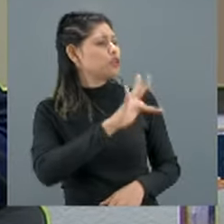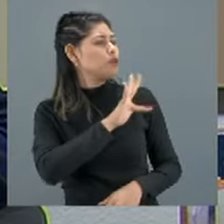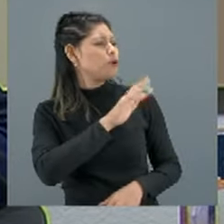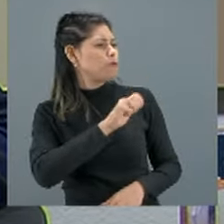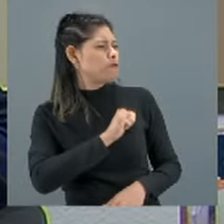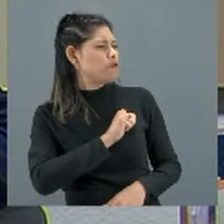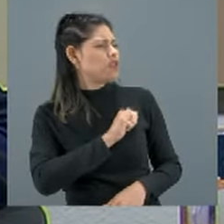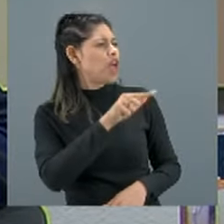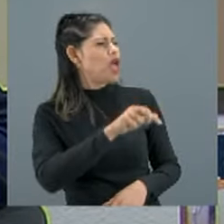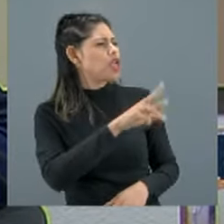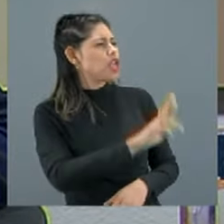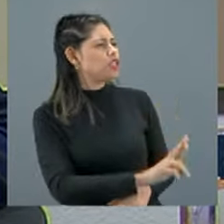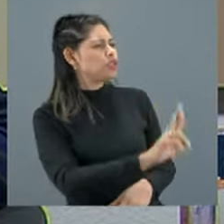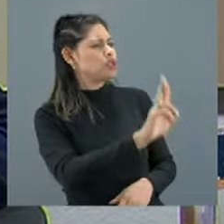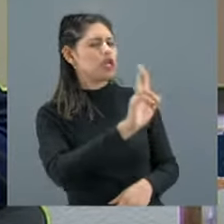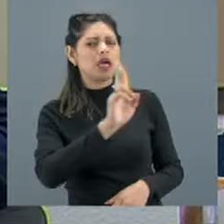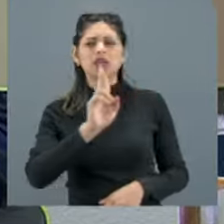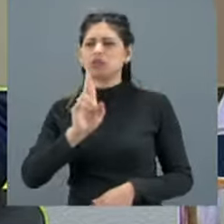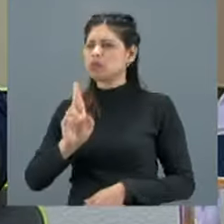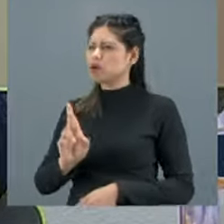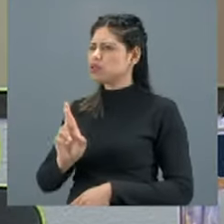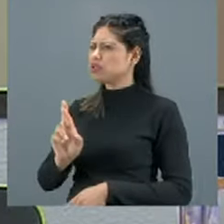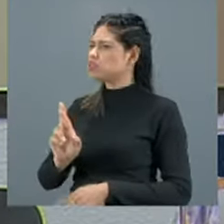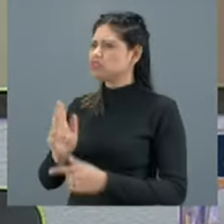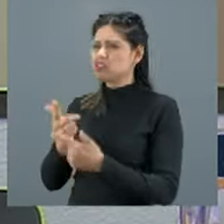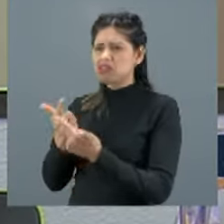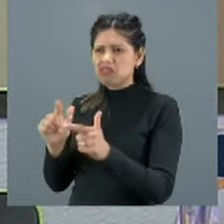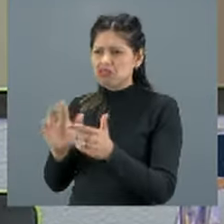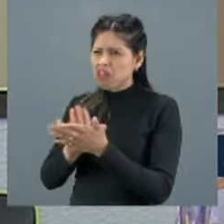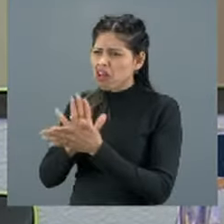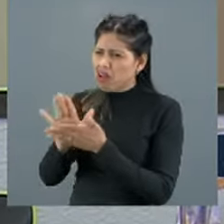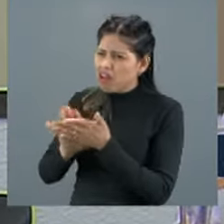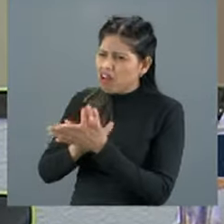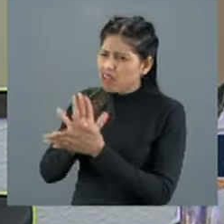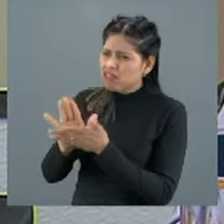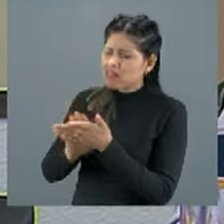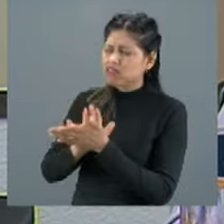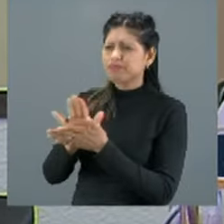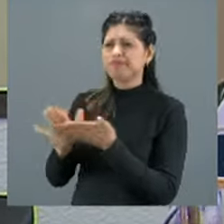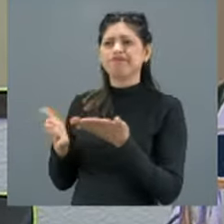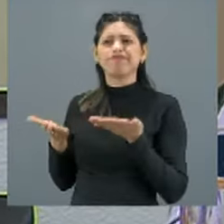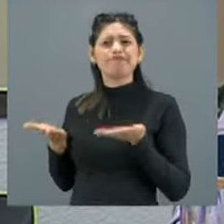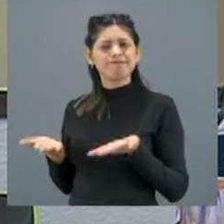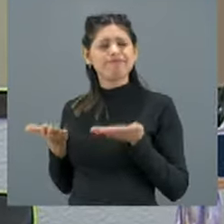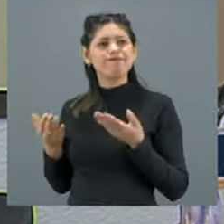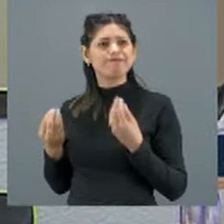a regional encaminha, não chega a resposta. Então é assim que está